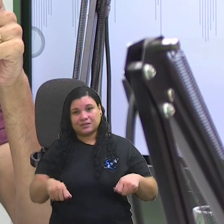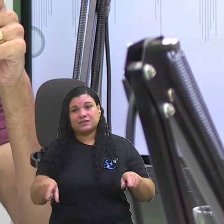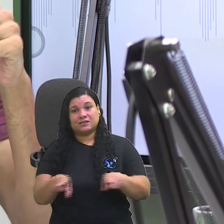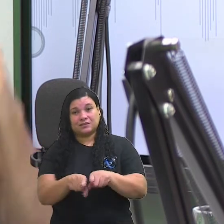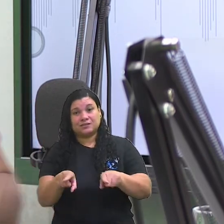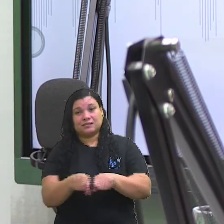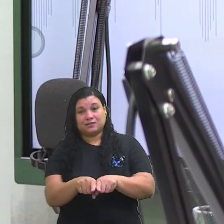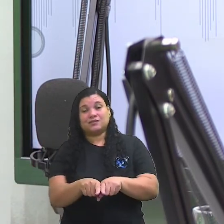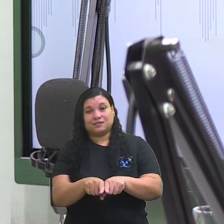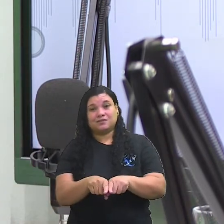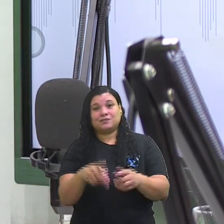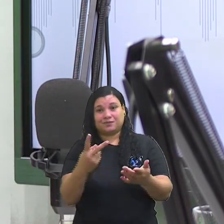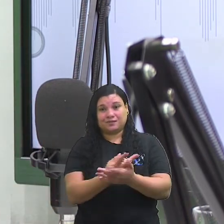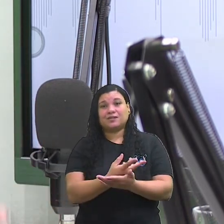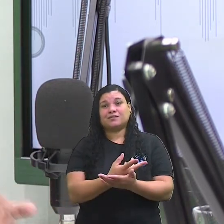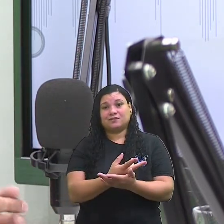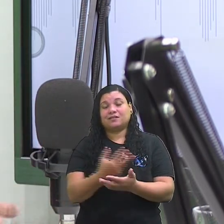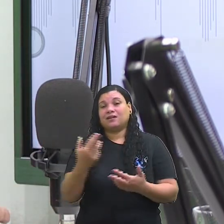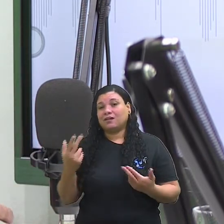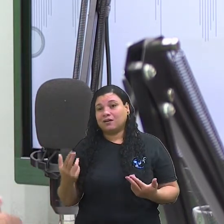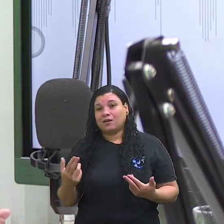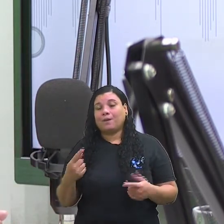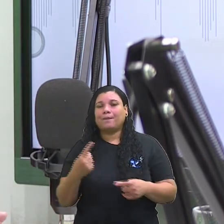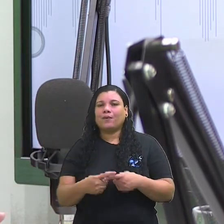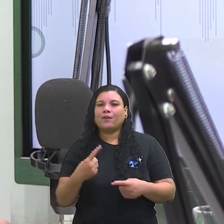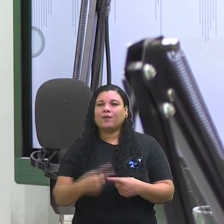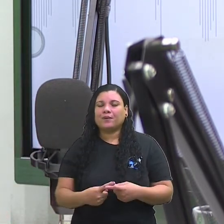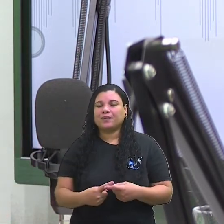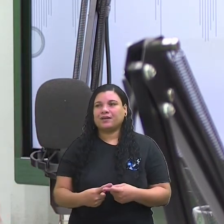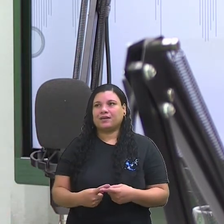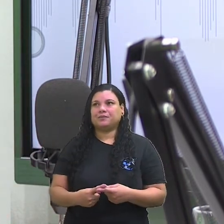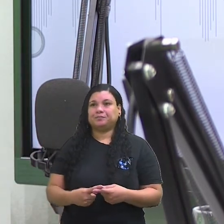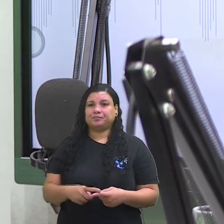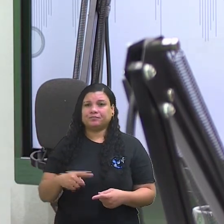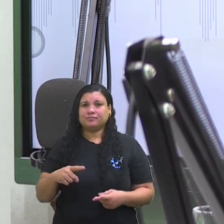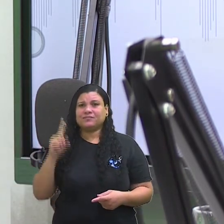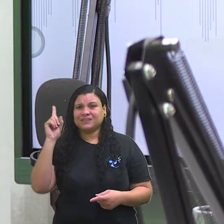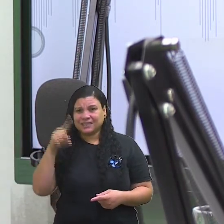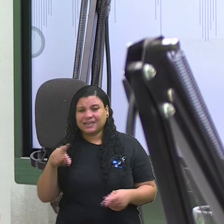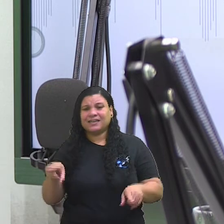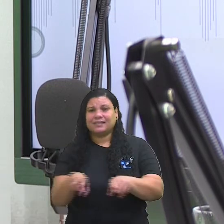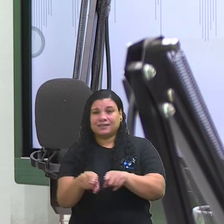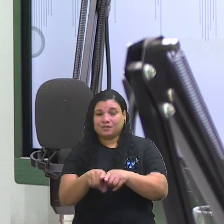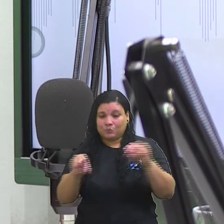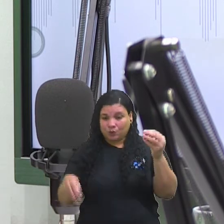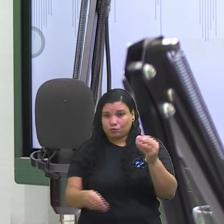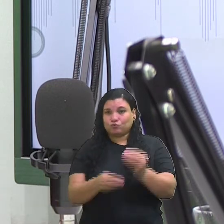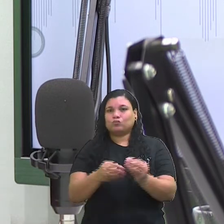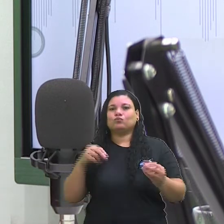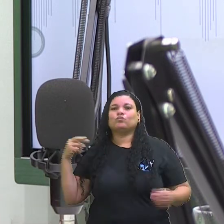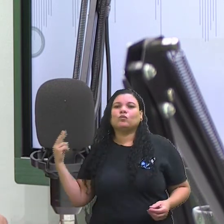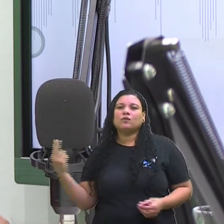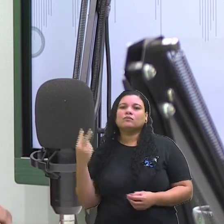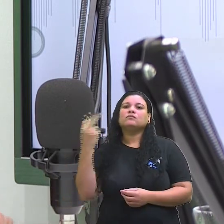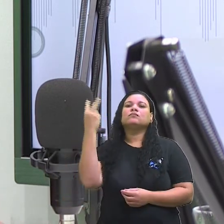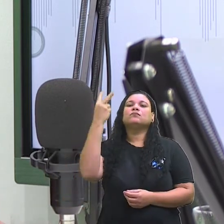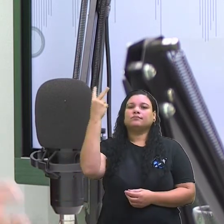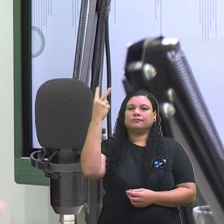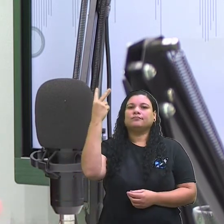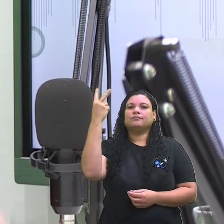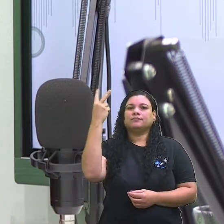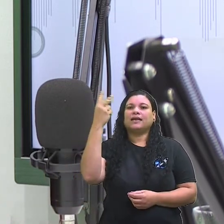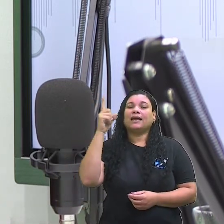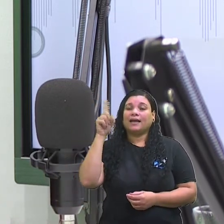endividando. Porque é o seguinte, não teve bons valores dentro de casa. Não, filha. Não, filho. Não é dessa maneira. Este não é o momento. Nós não temos